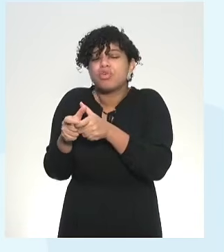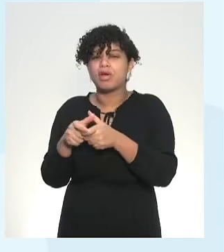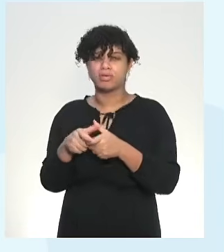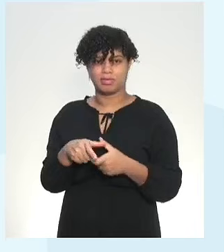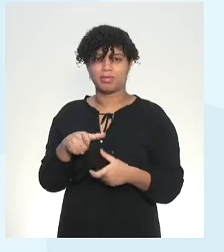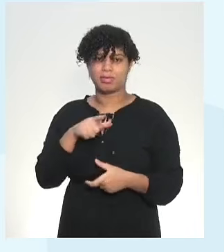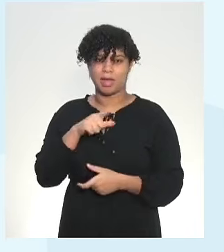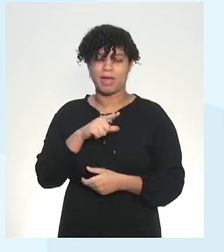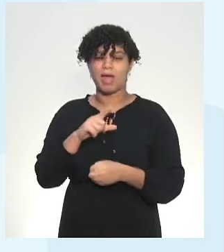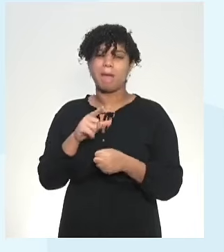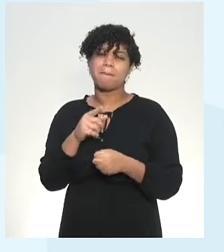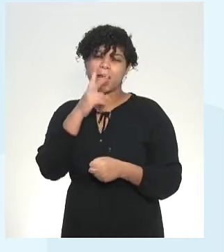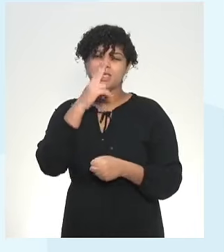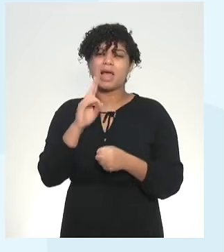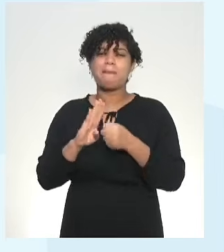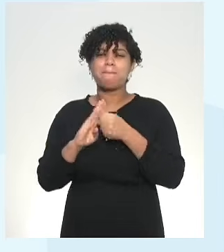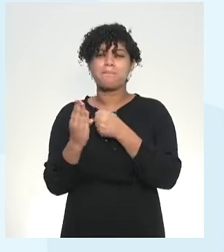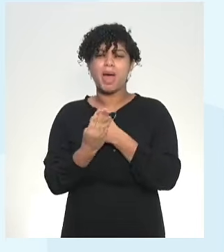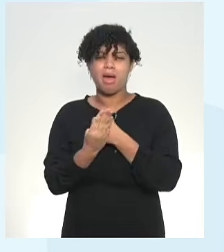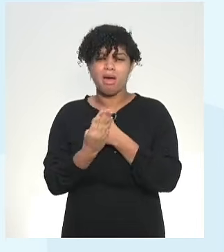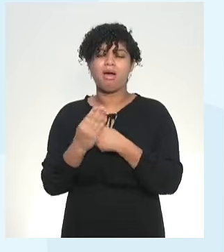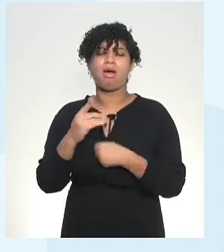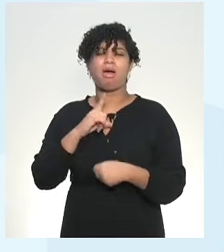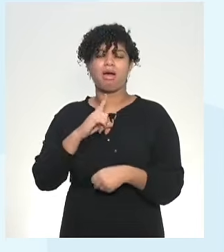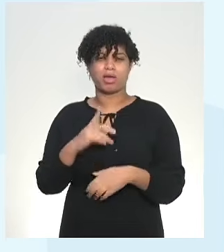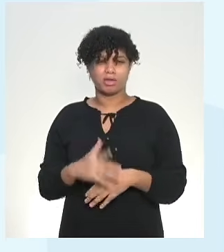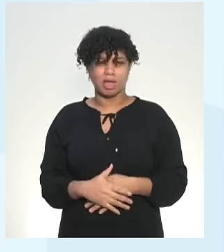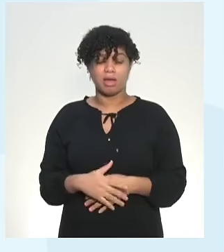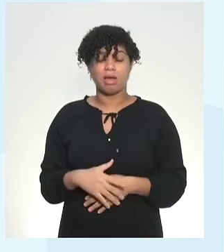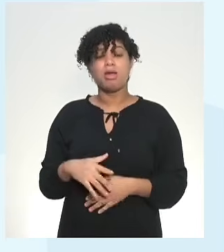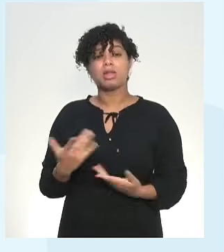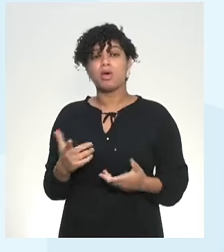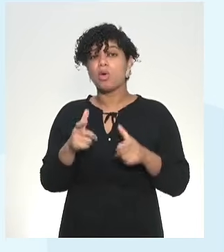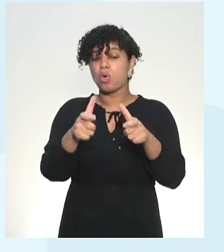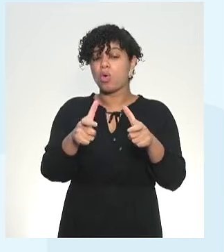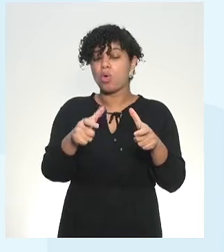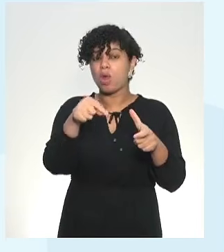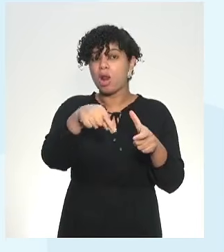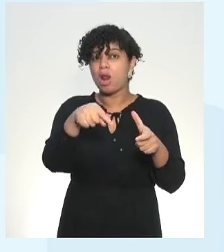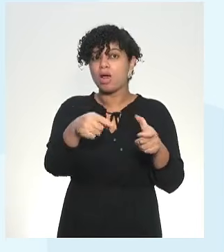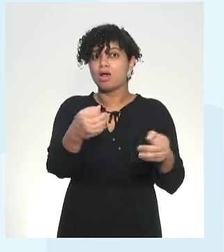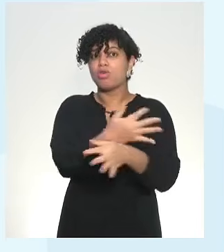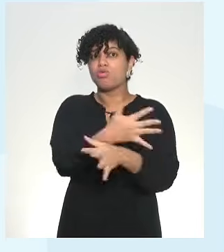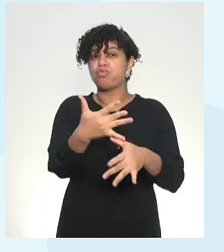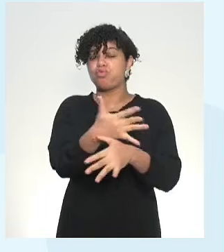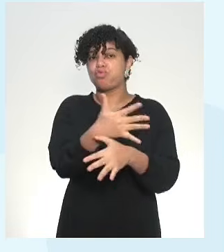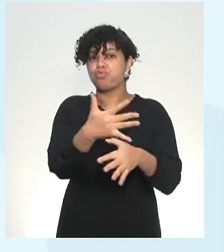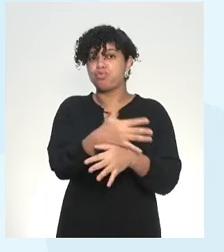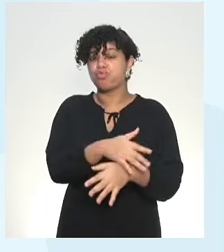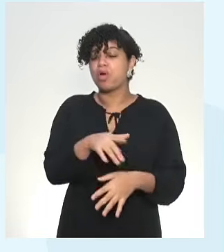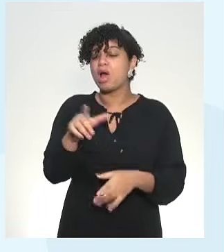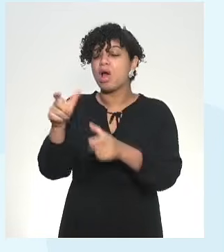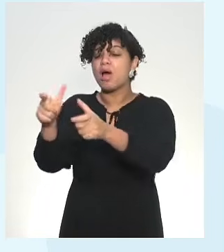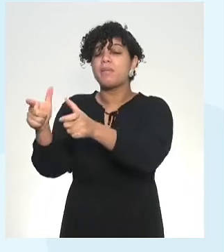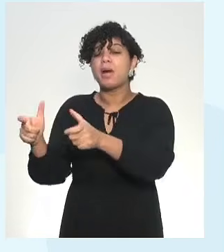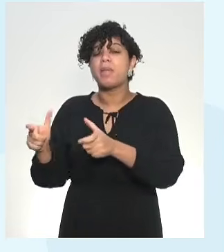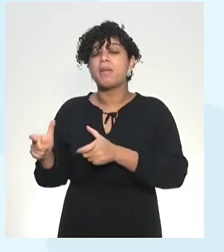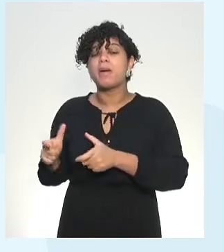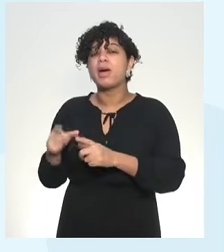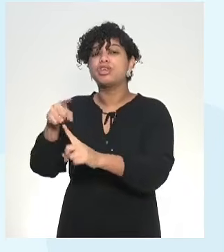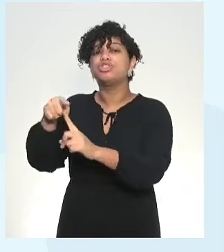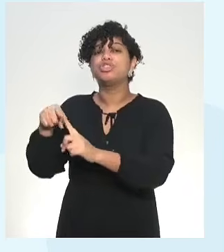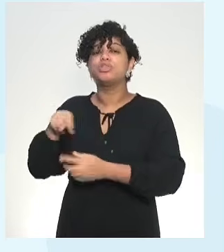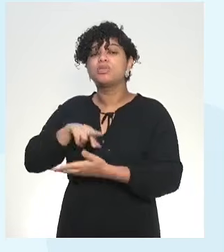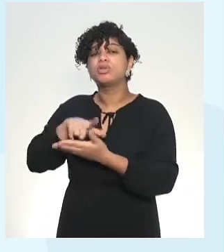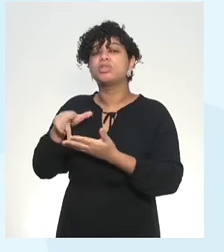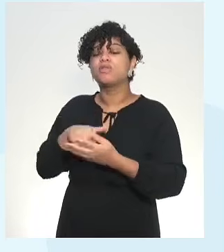no esquema atual, nós temos aí a influência da metrópole nacional em relação aos outros tipos de